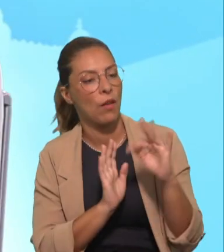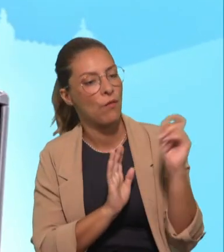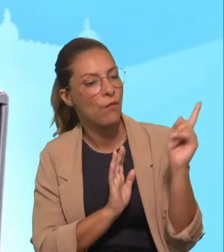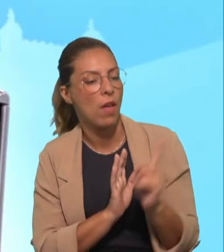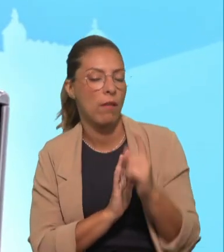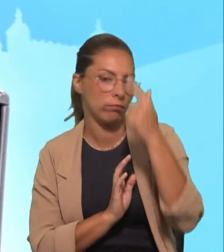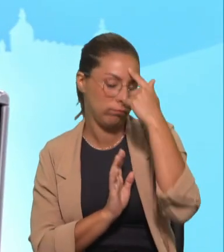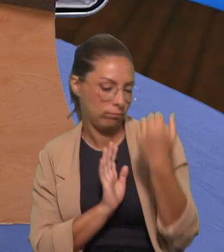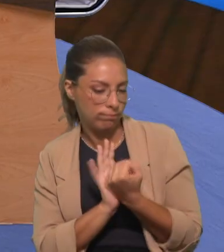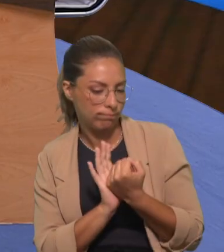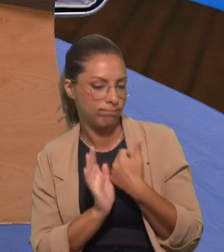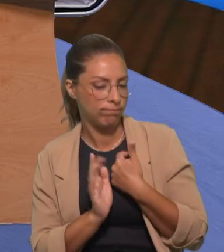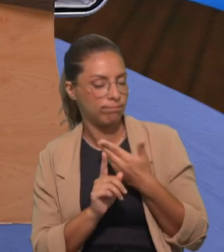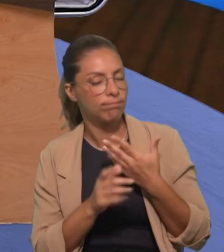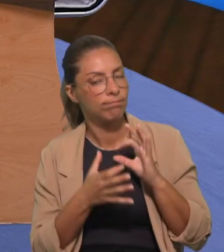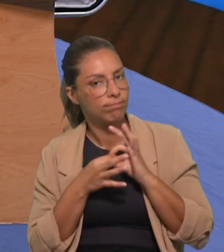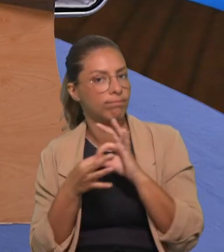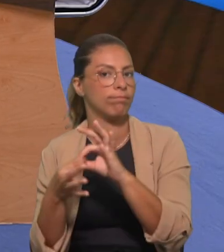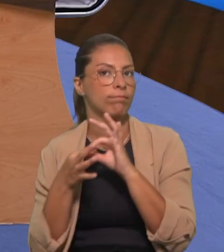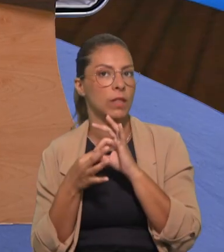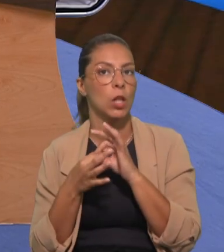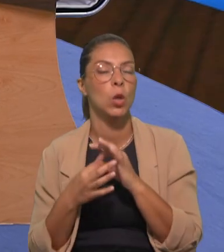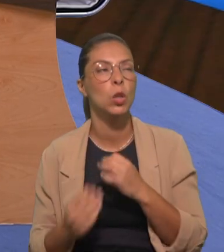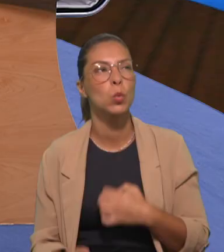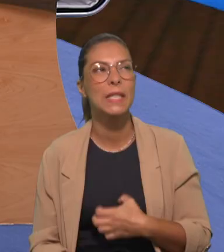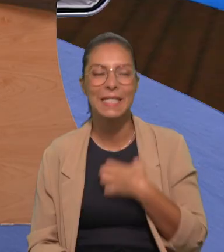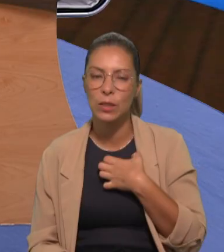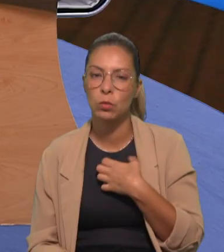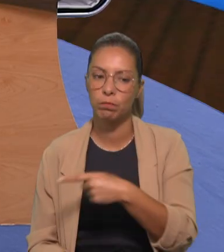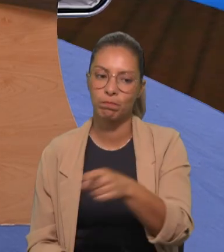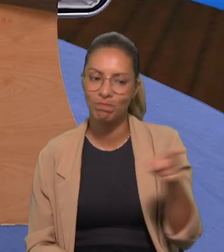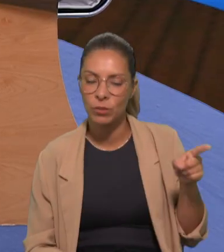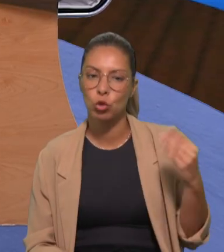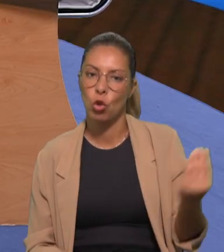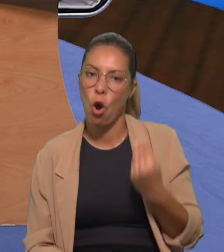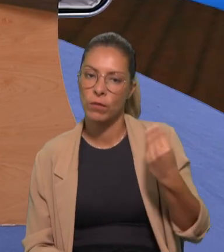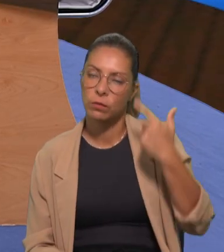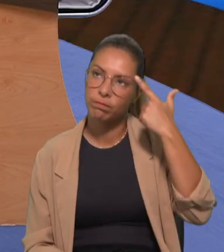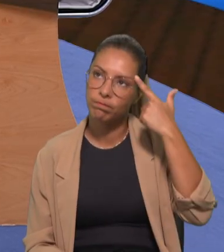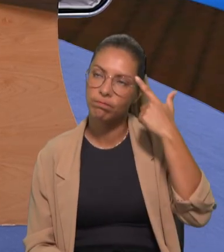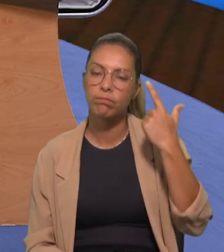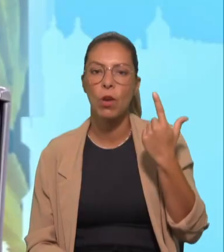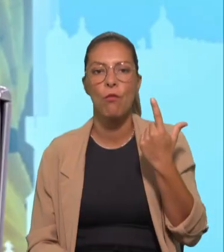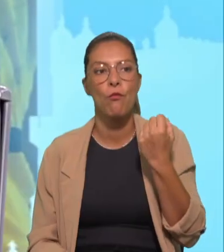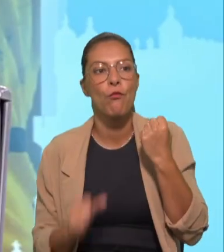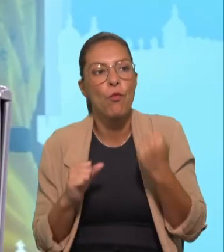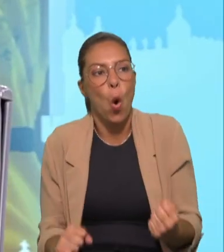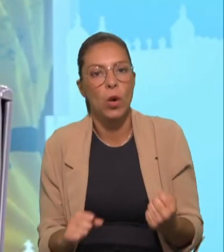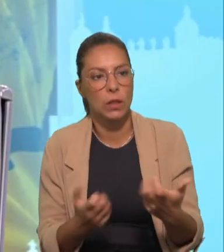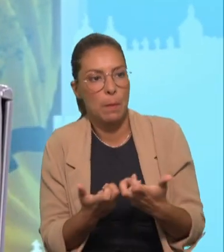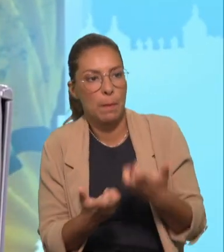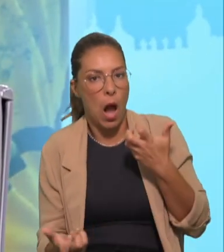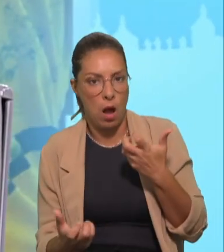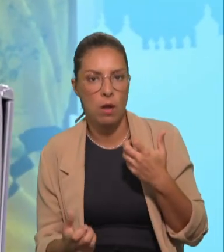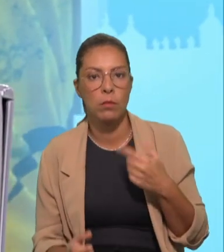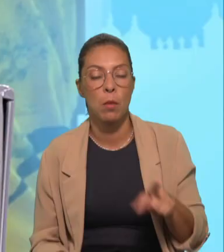fraternidade, e eles tentam, penso, fazer uma experiência forte, não é? De alguma coisa que seja diferenciadora, antes de mais